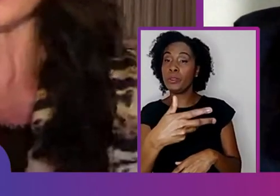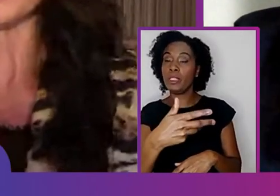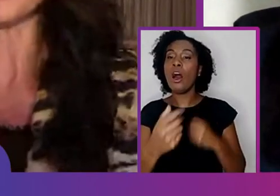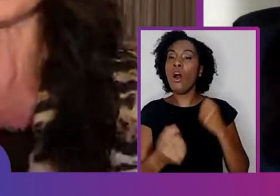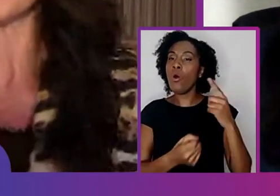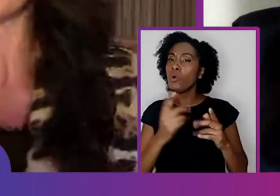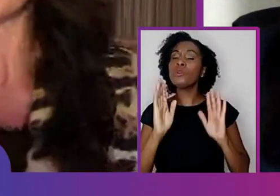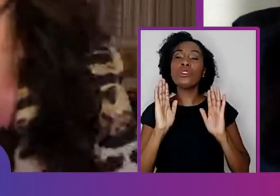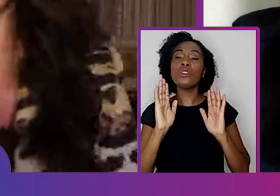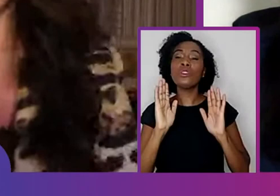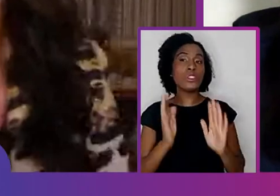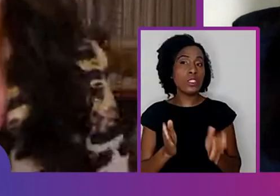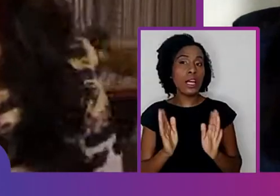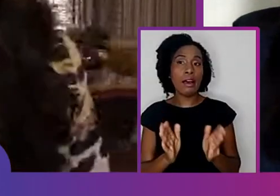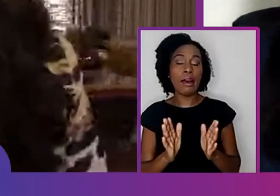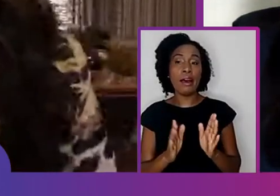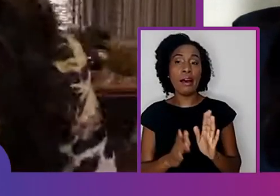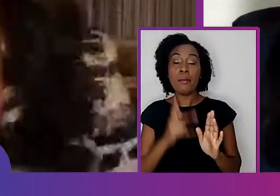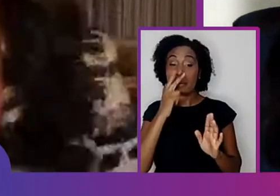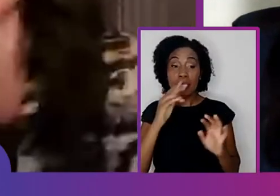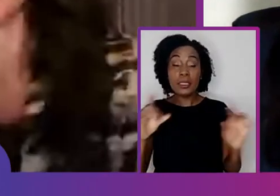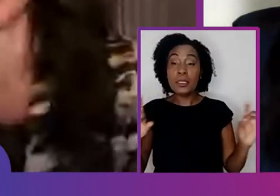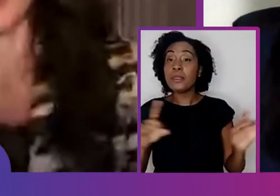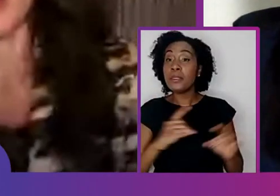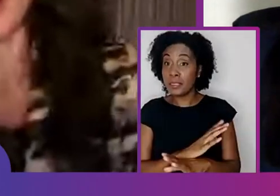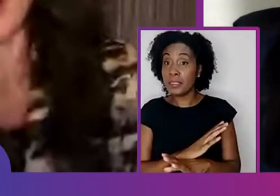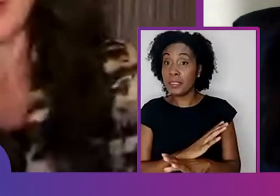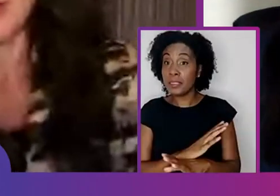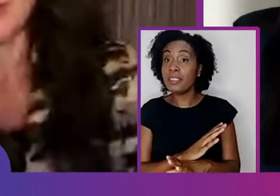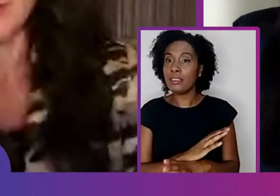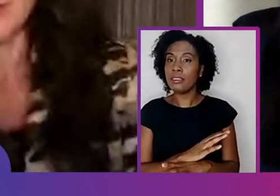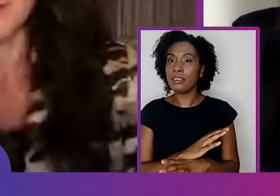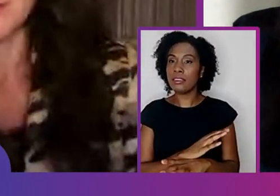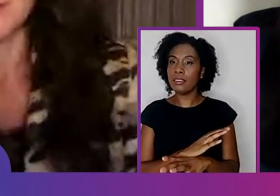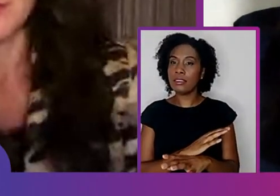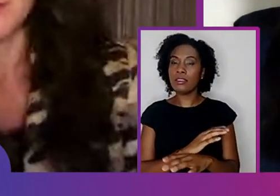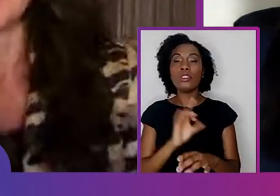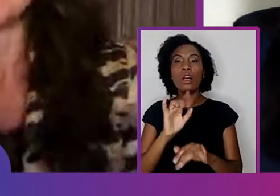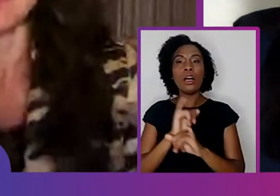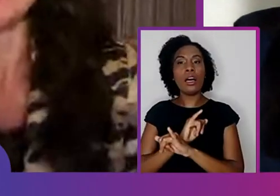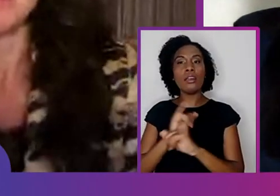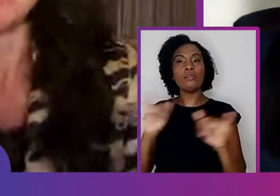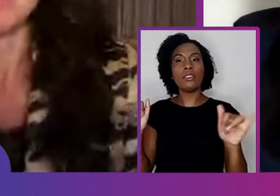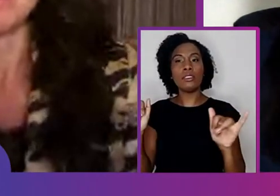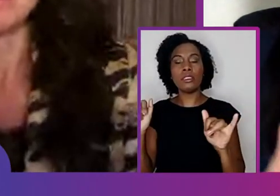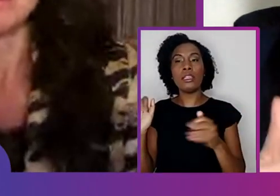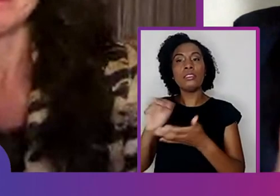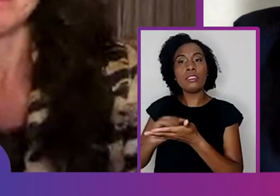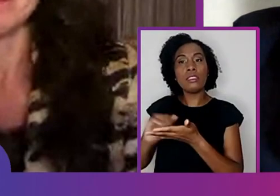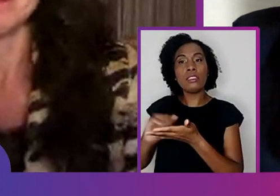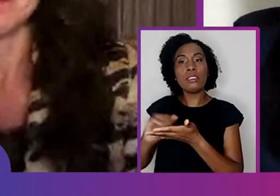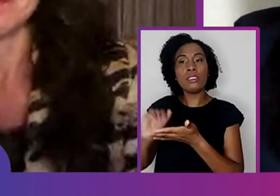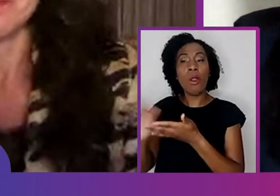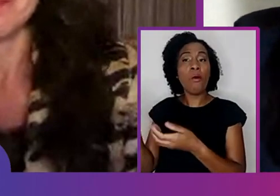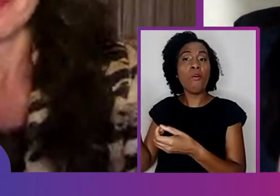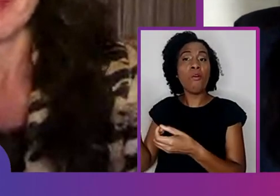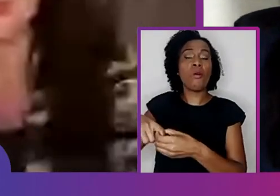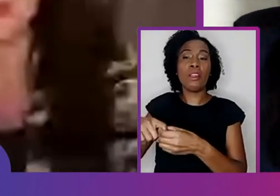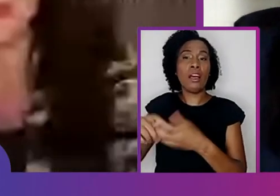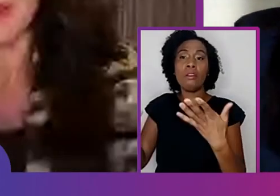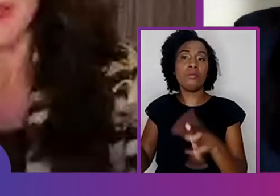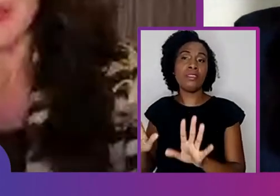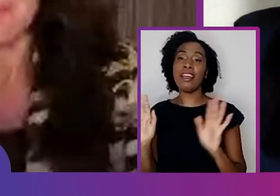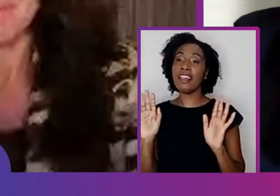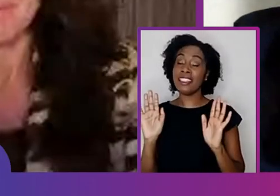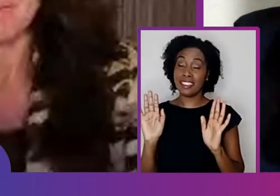preparadas para esse momento, que simplesmente anunciaram que não voltam para o escritório. Esse foi o pontapé final